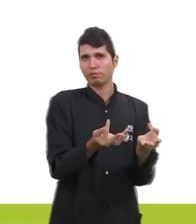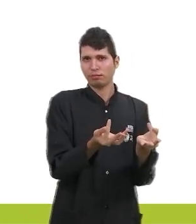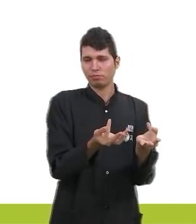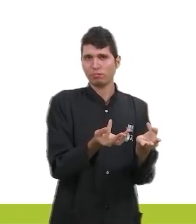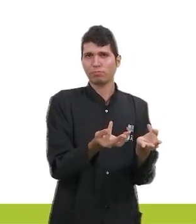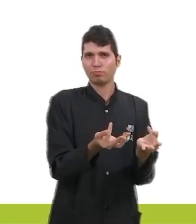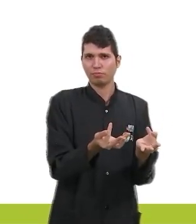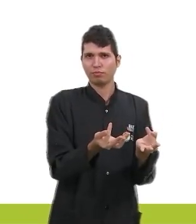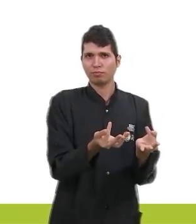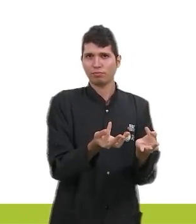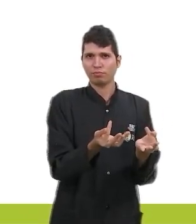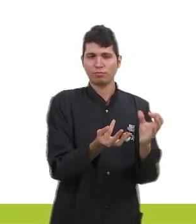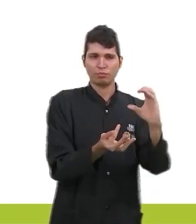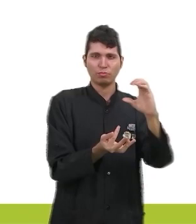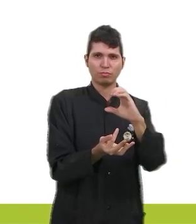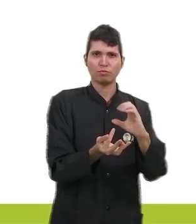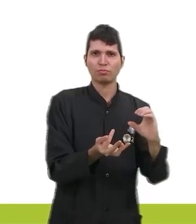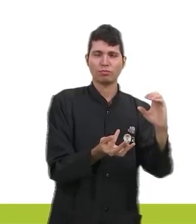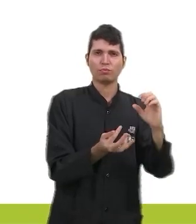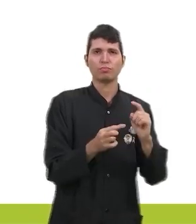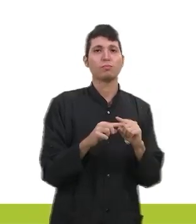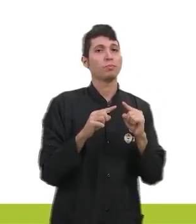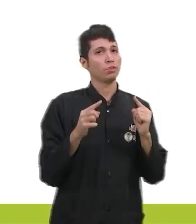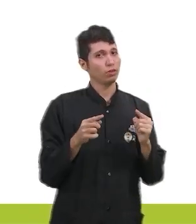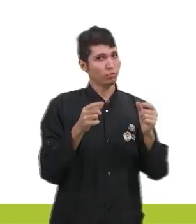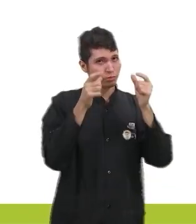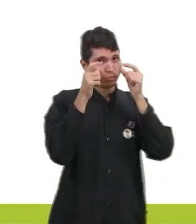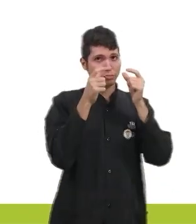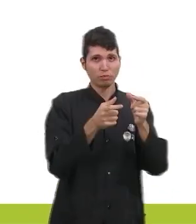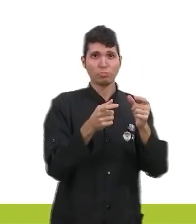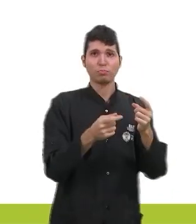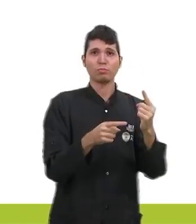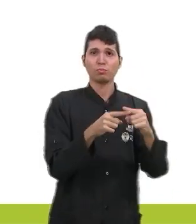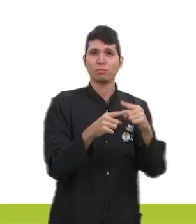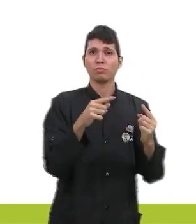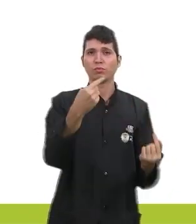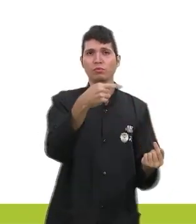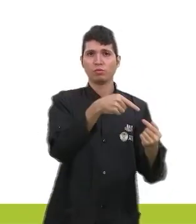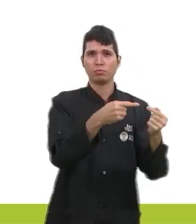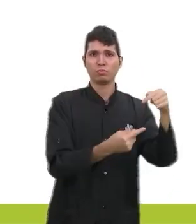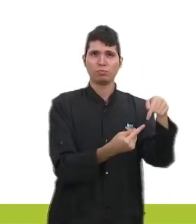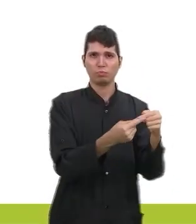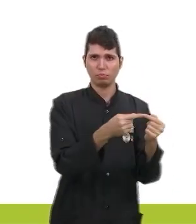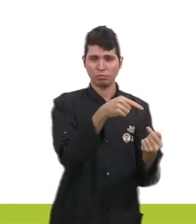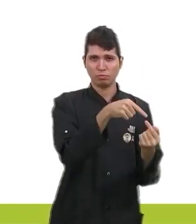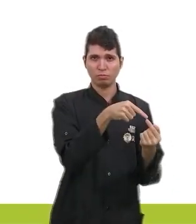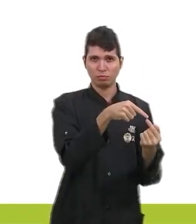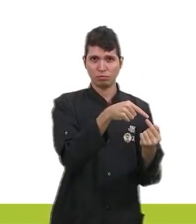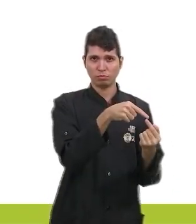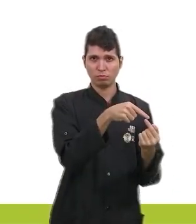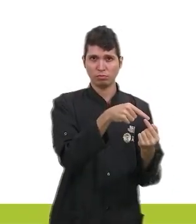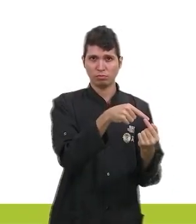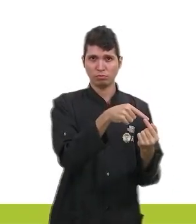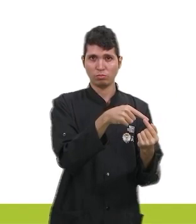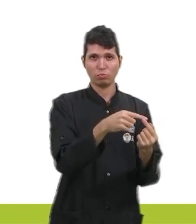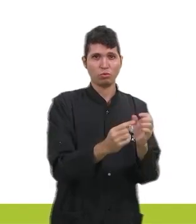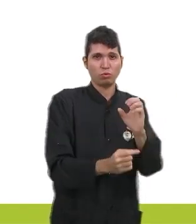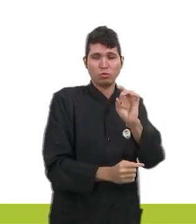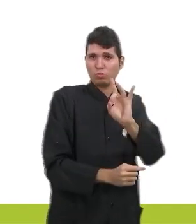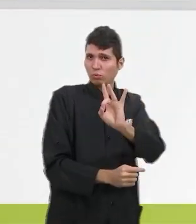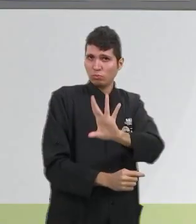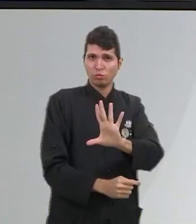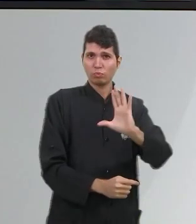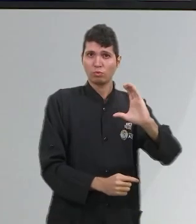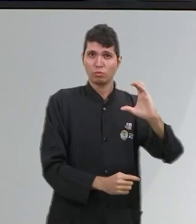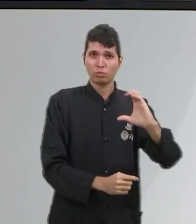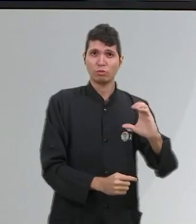carbonos. Mas fique atento, tá? Essas ligações, elas precisam acontecer entre carbonos. Se